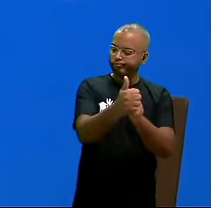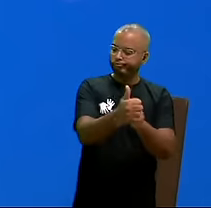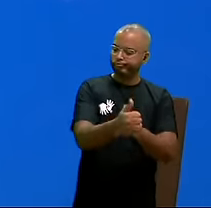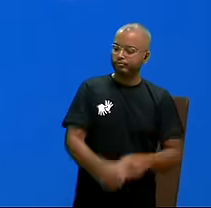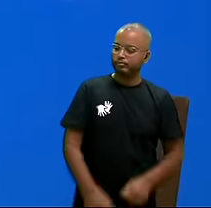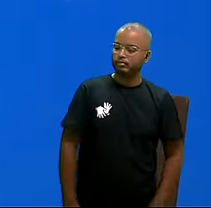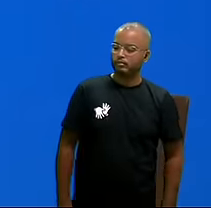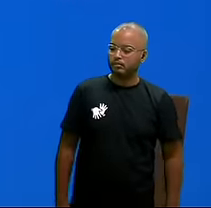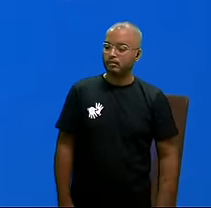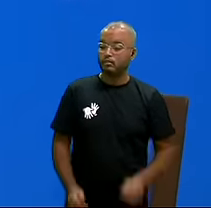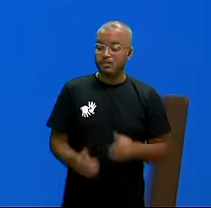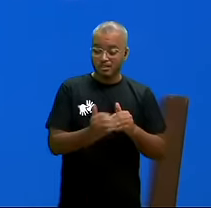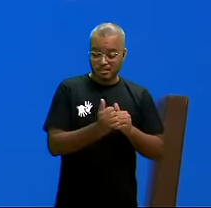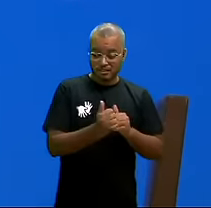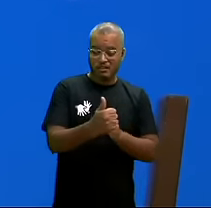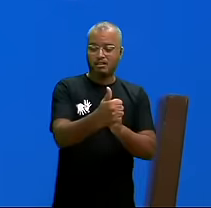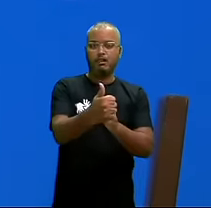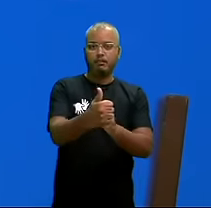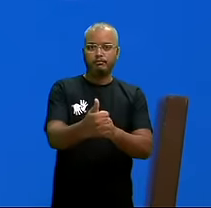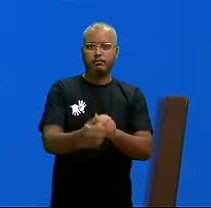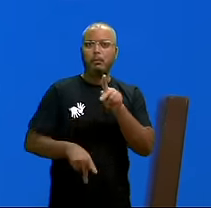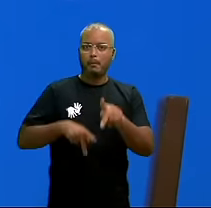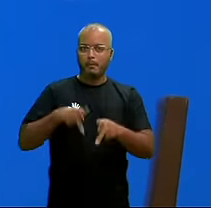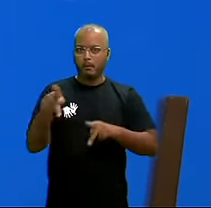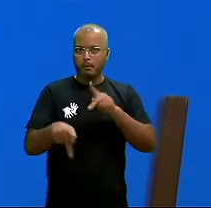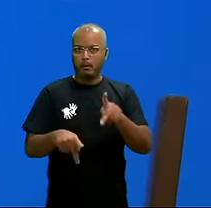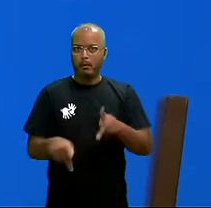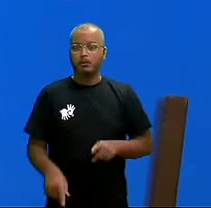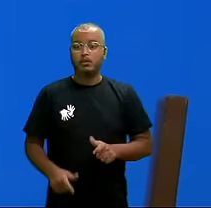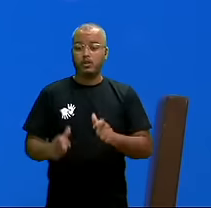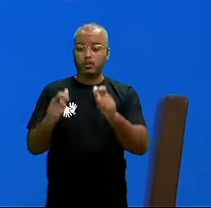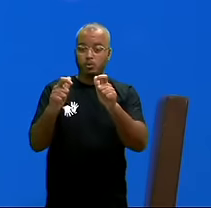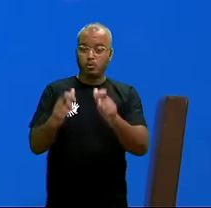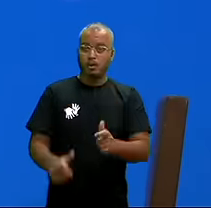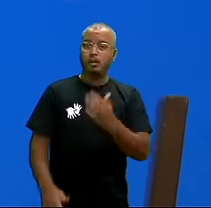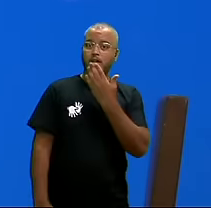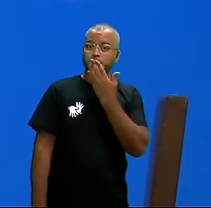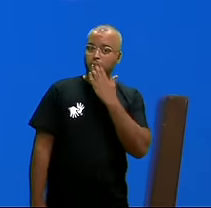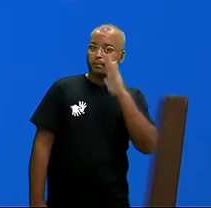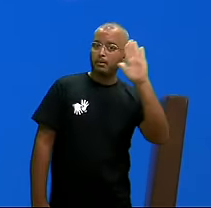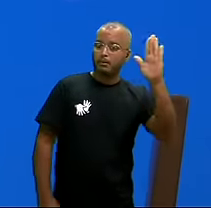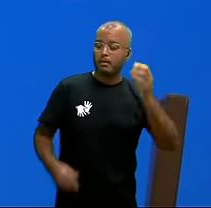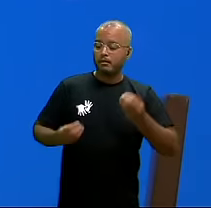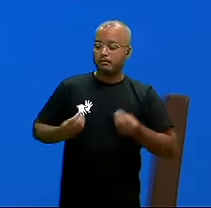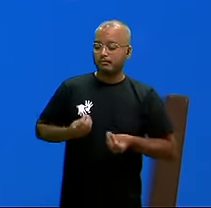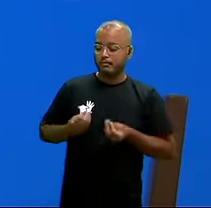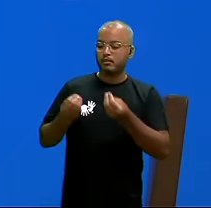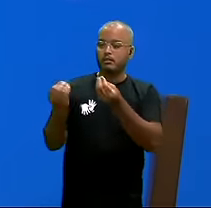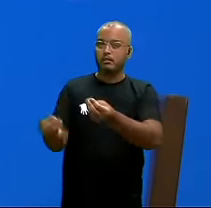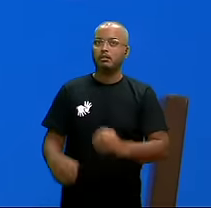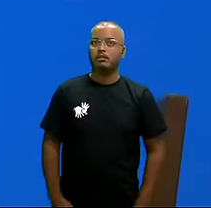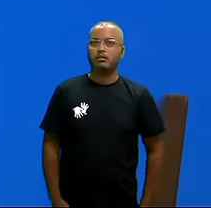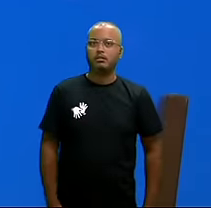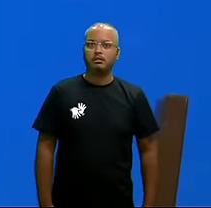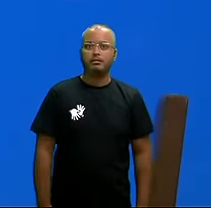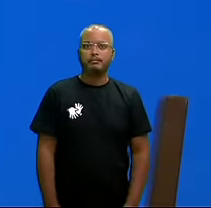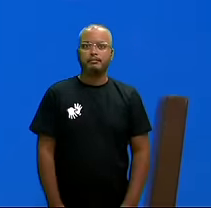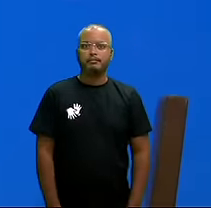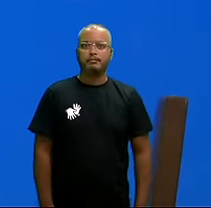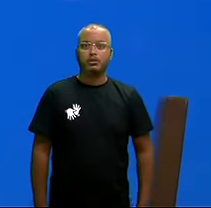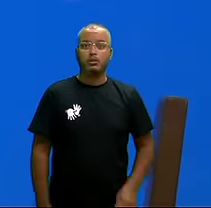Você vai conduzir esse povo para dar a terra que eu prometi sob juramento, dar aos antepassados. Sabe a terra que eu prometi a Moisés,